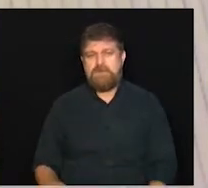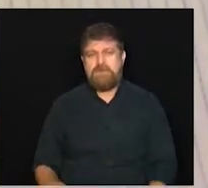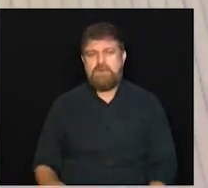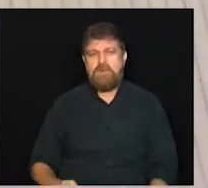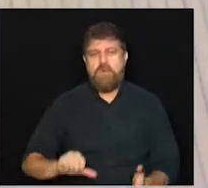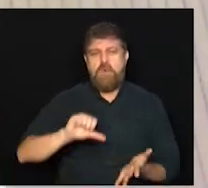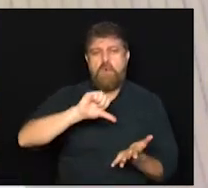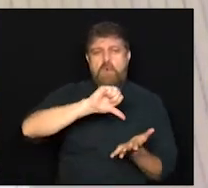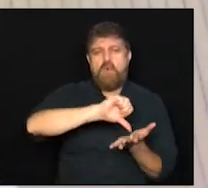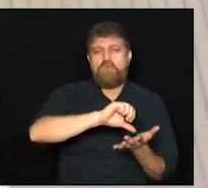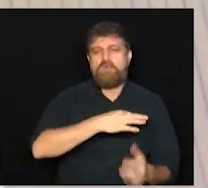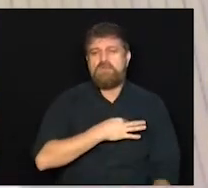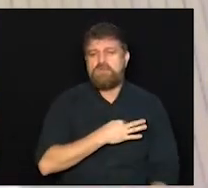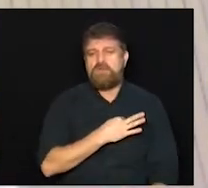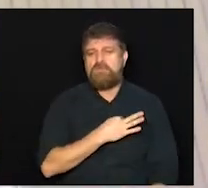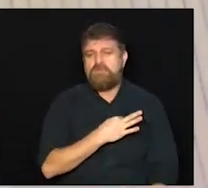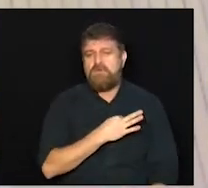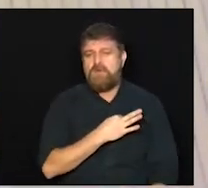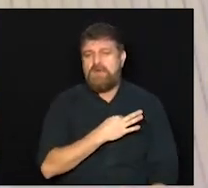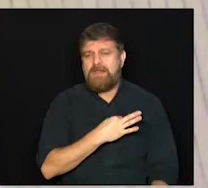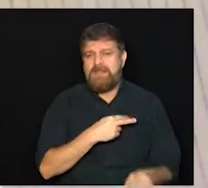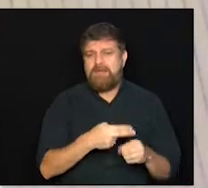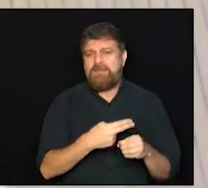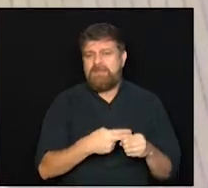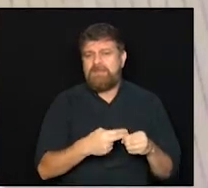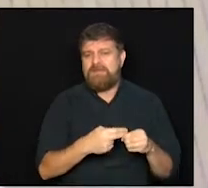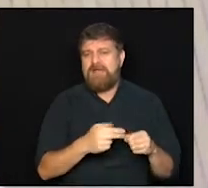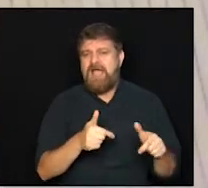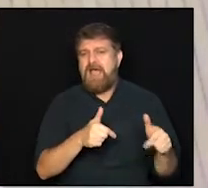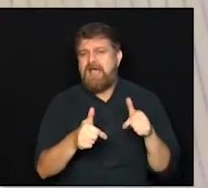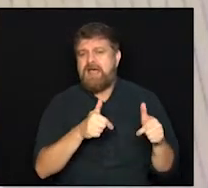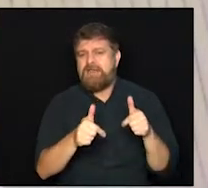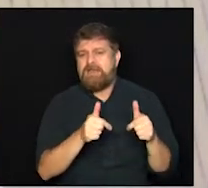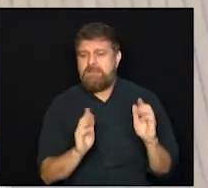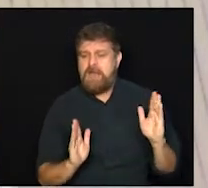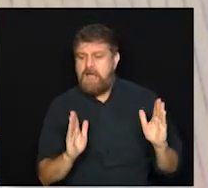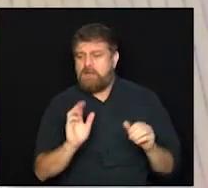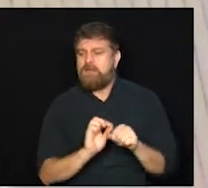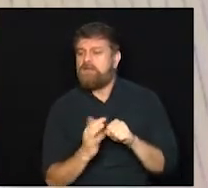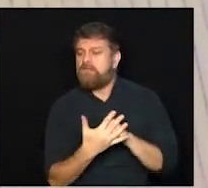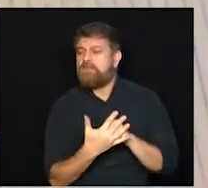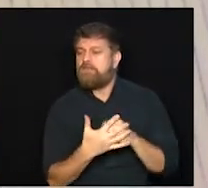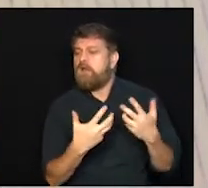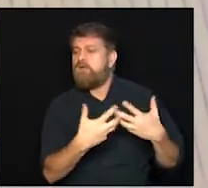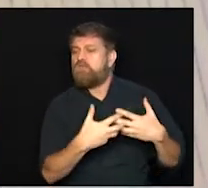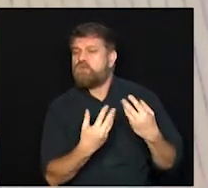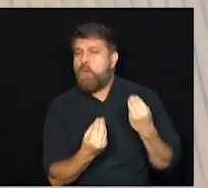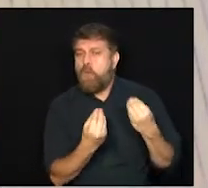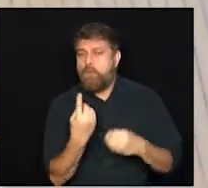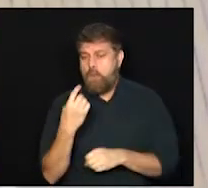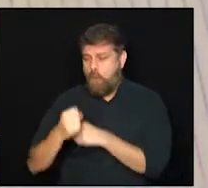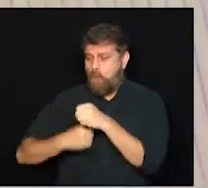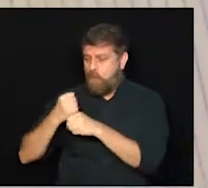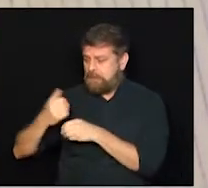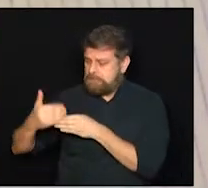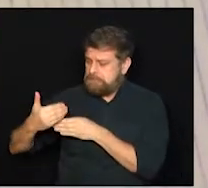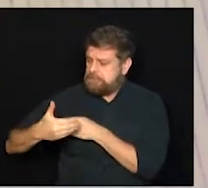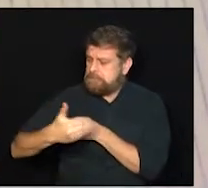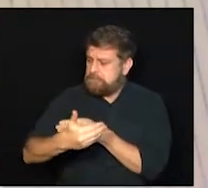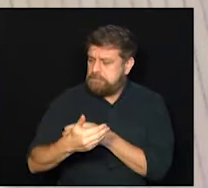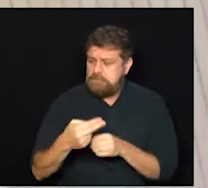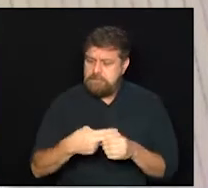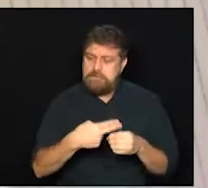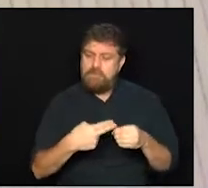de voluntariado criado pela Unicamp para atuar durante a pandemia. E um ano já se passou, e como a Unicamp